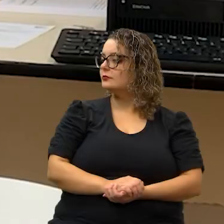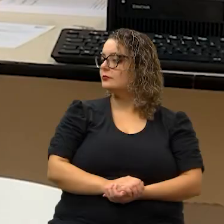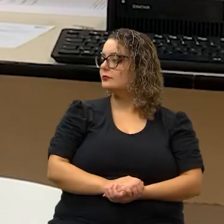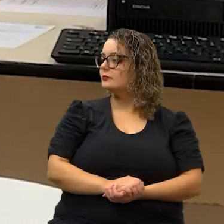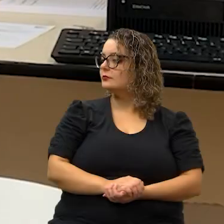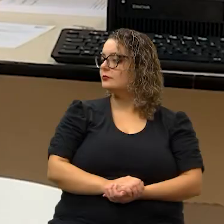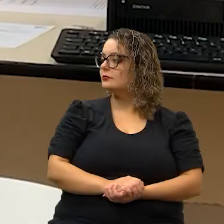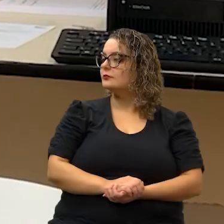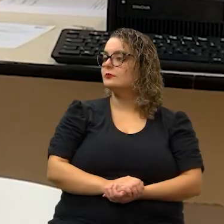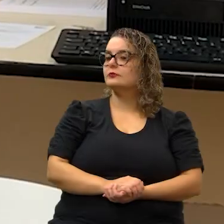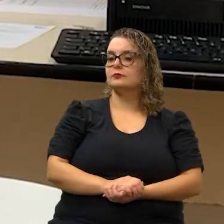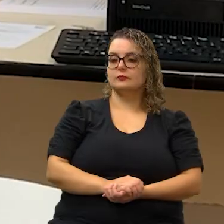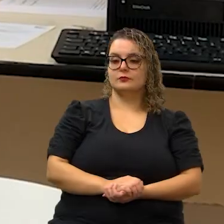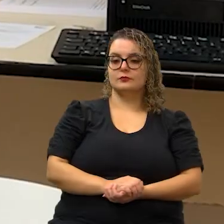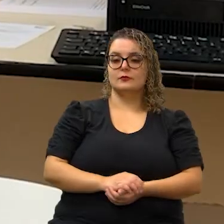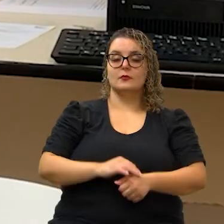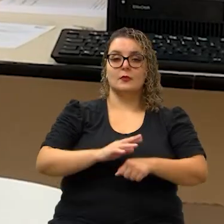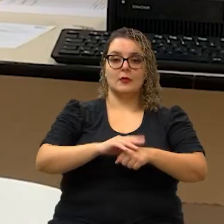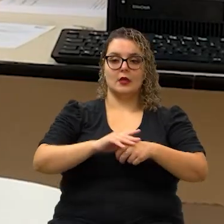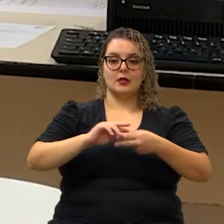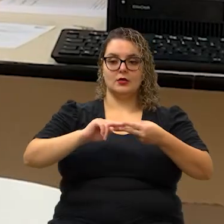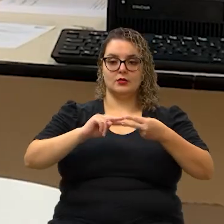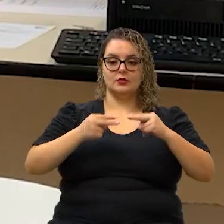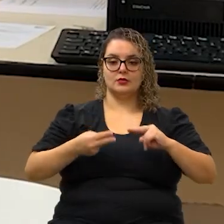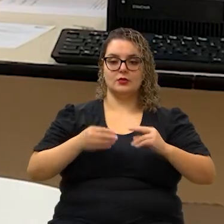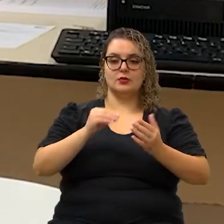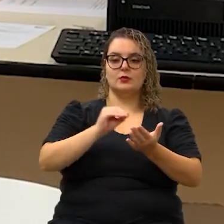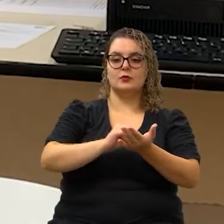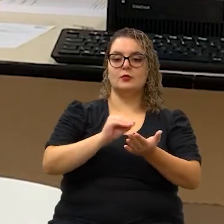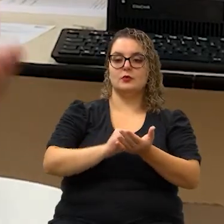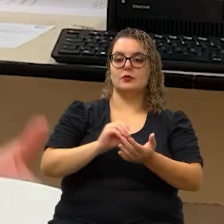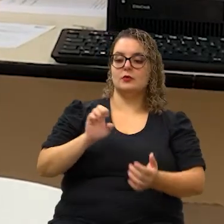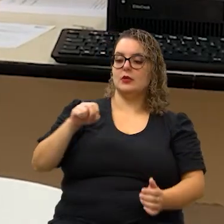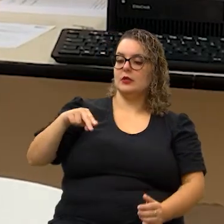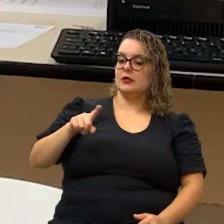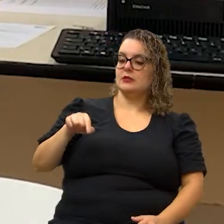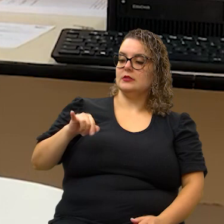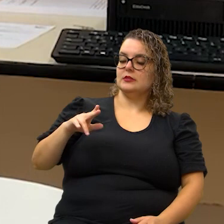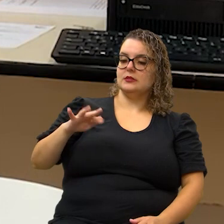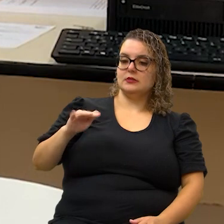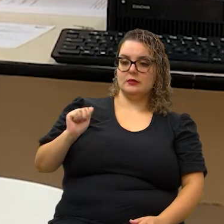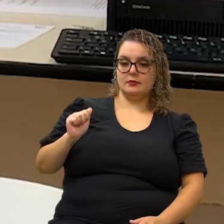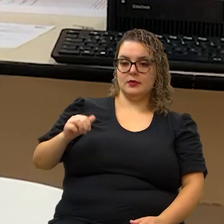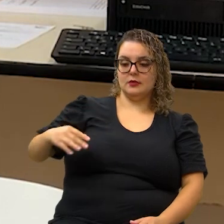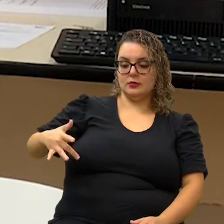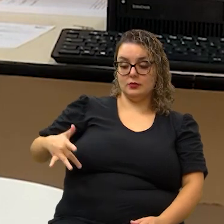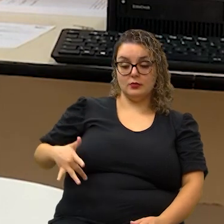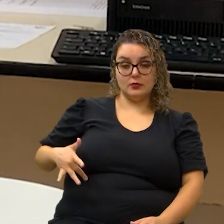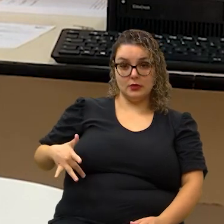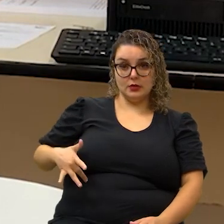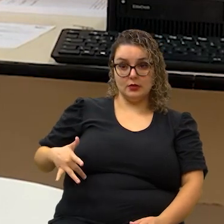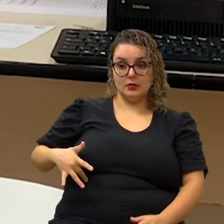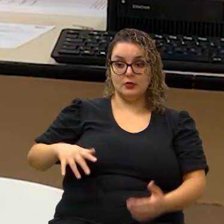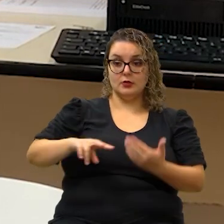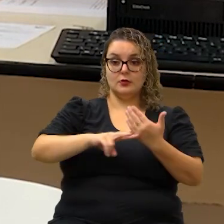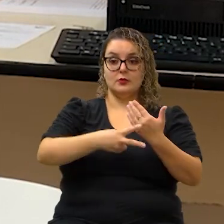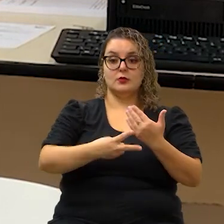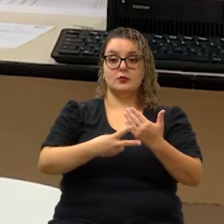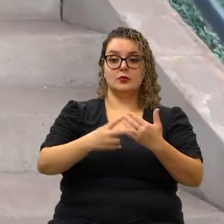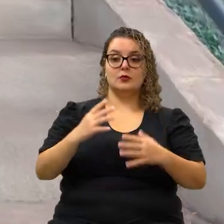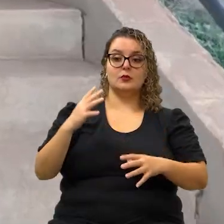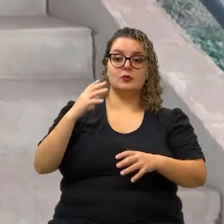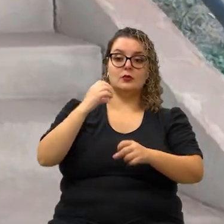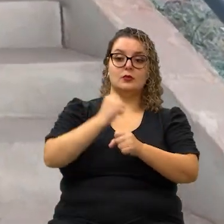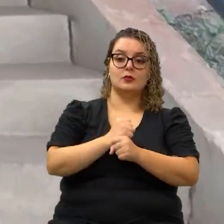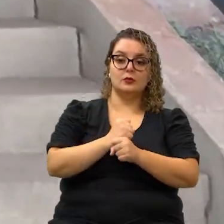Doença genética por falta de uma enzima no fígado e uma das consequências favorece o acúmulo de cobre no